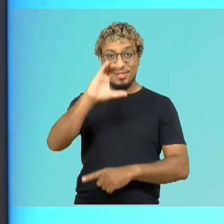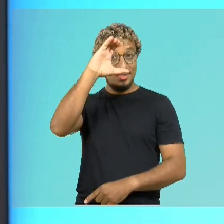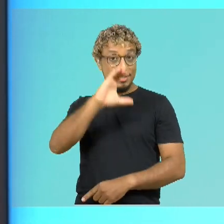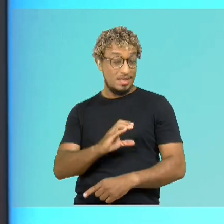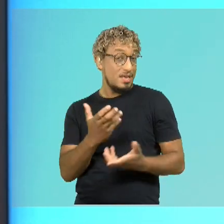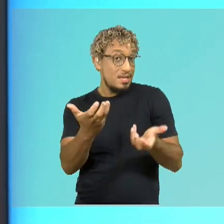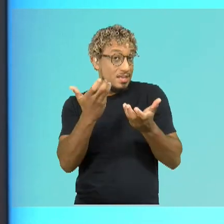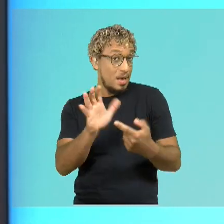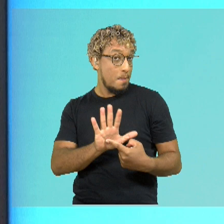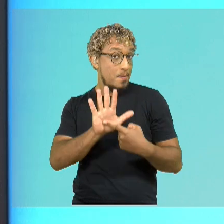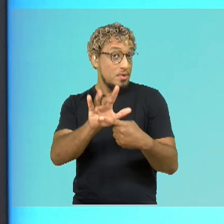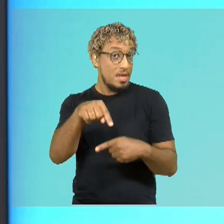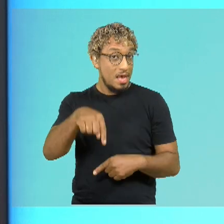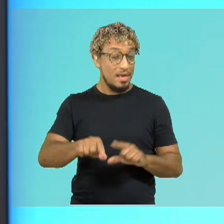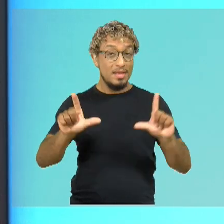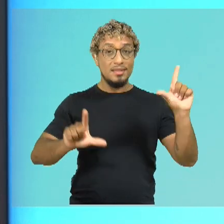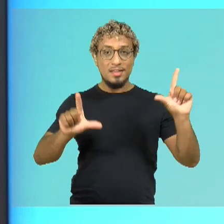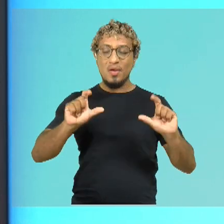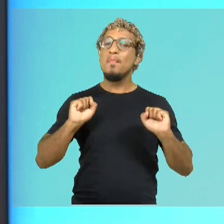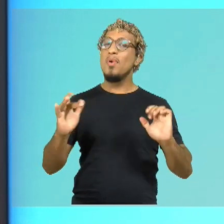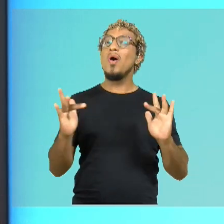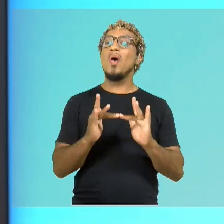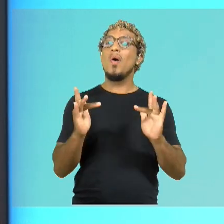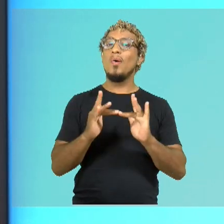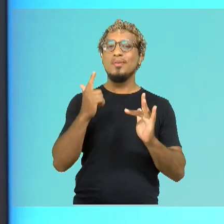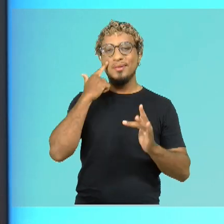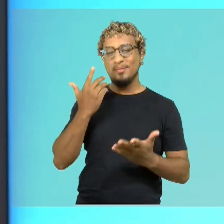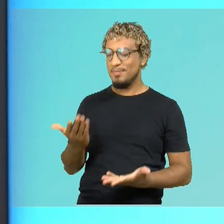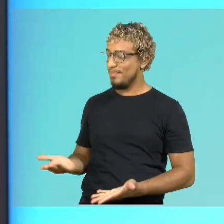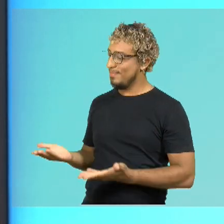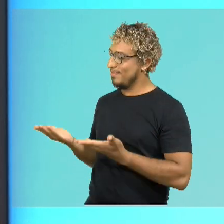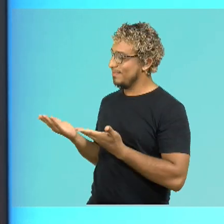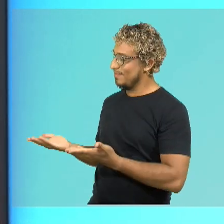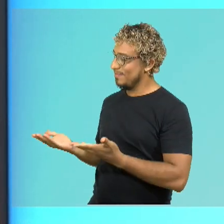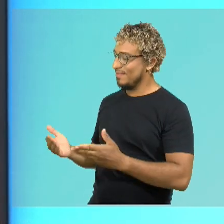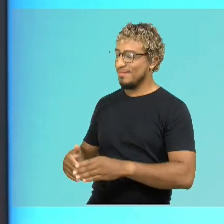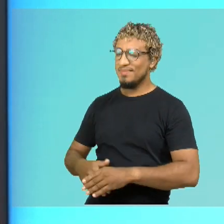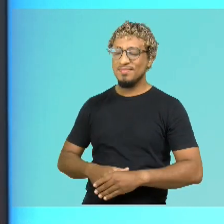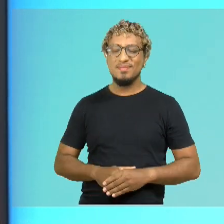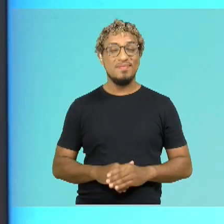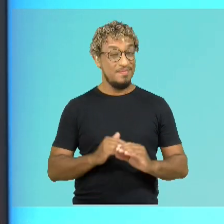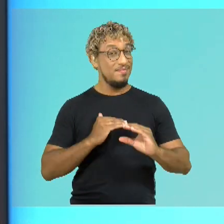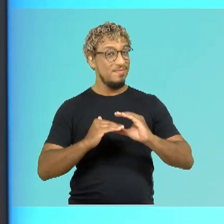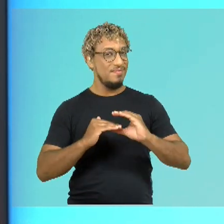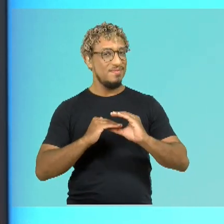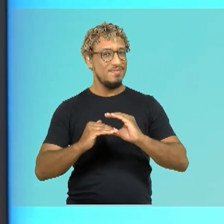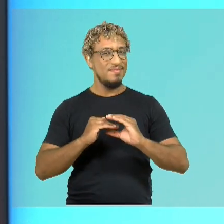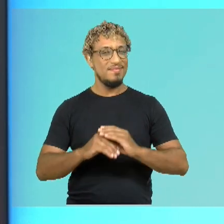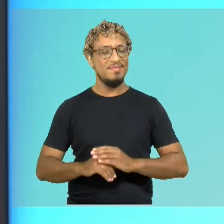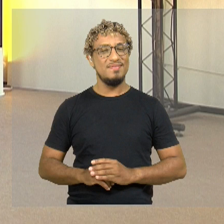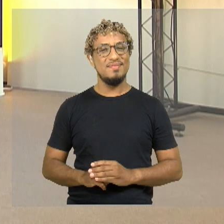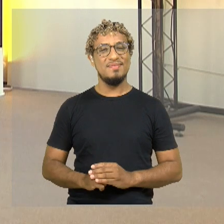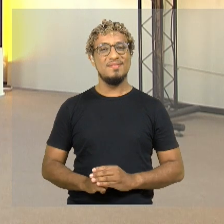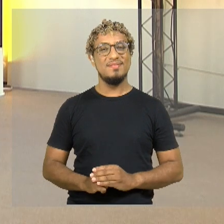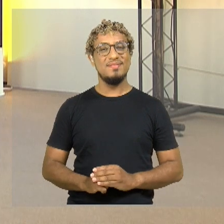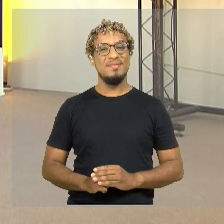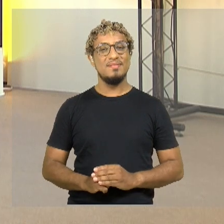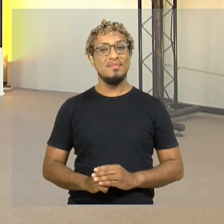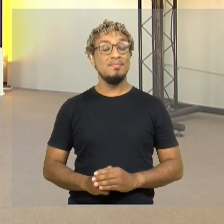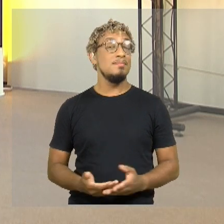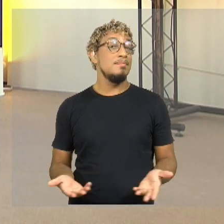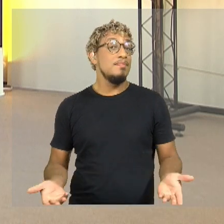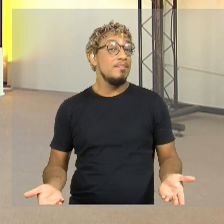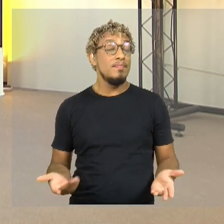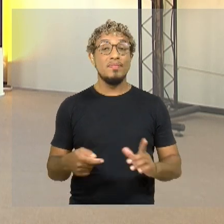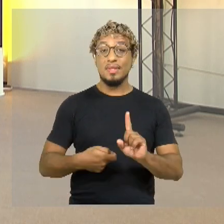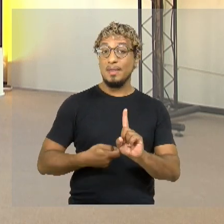aqui no Fala Comunidade, entre em contato com a nossa produção. O e-mail é esse que está aparecendo aqui na sua tela. Bom, e